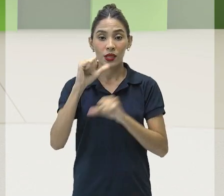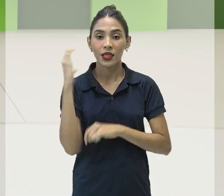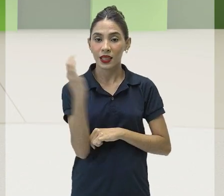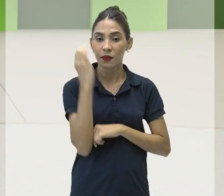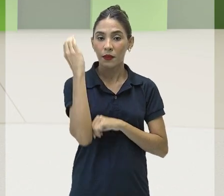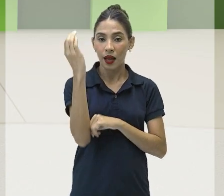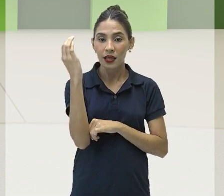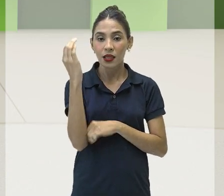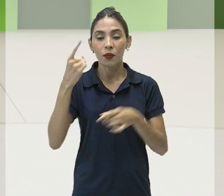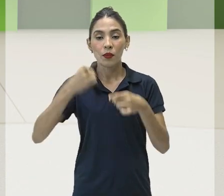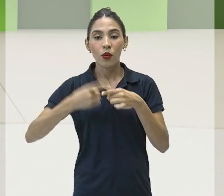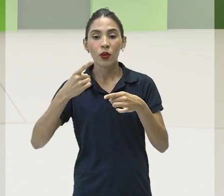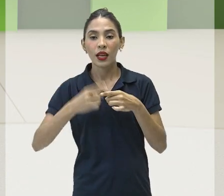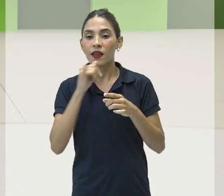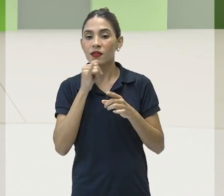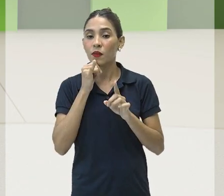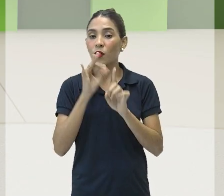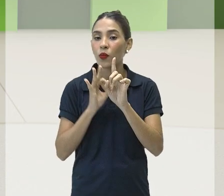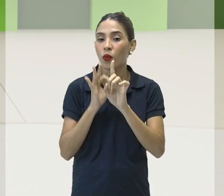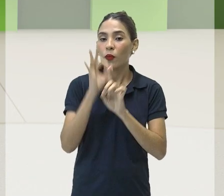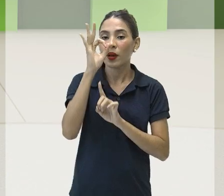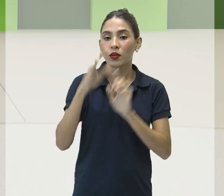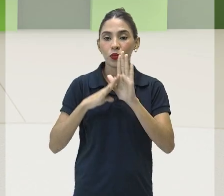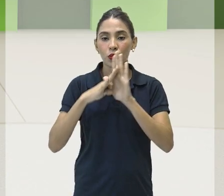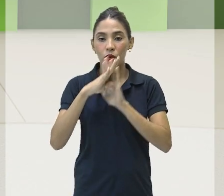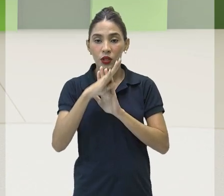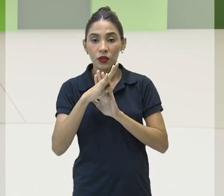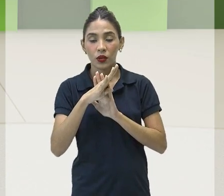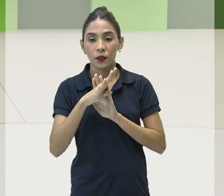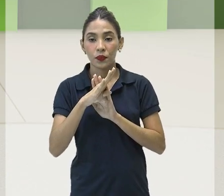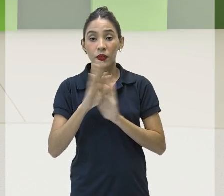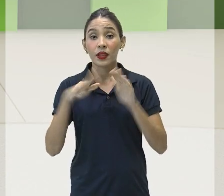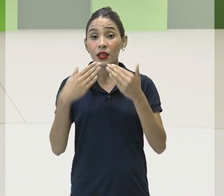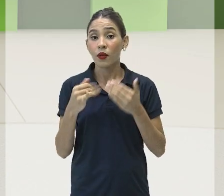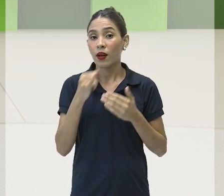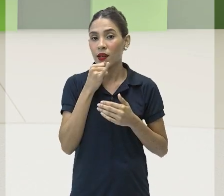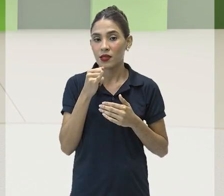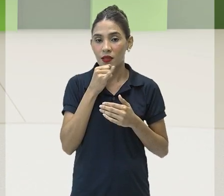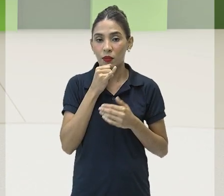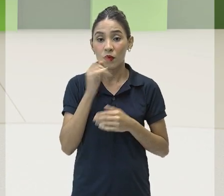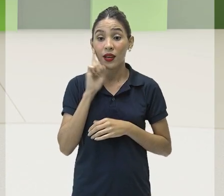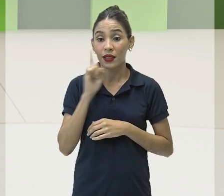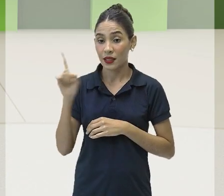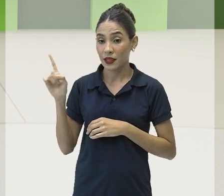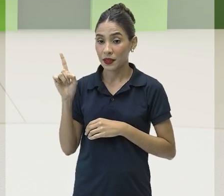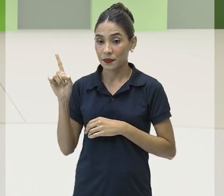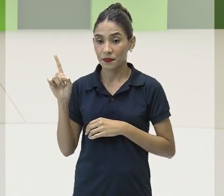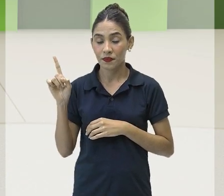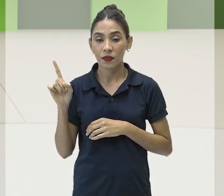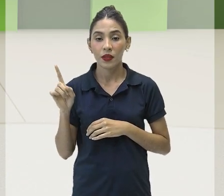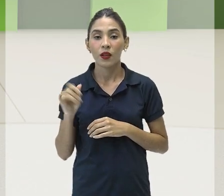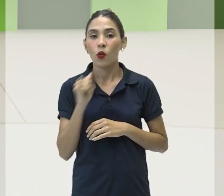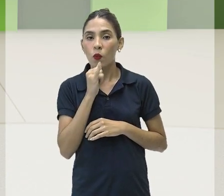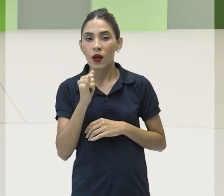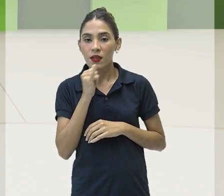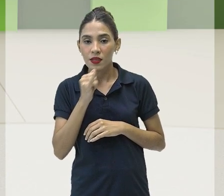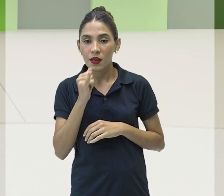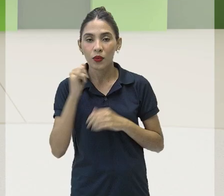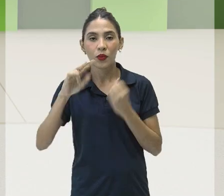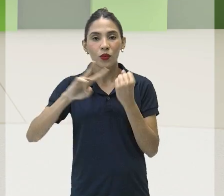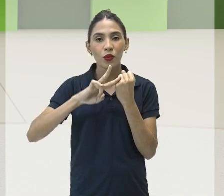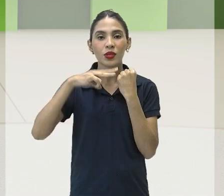climáticas por conta do aumento do nível do mar, né? Então, aqui a gente observa o exemplo de uma